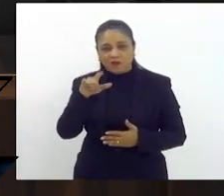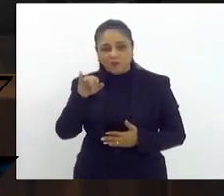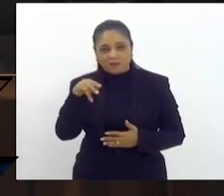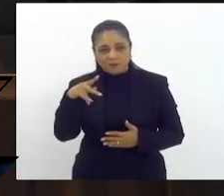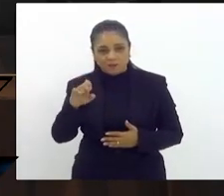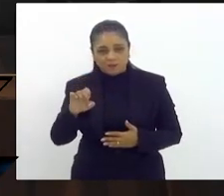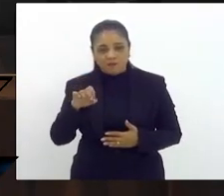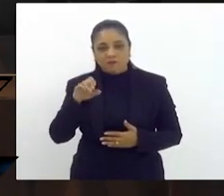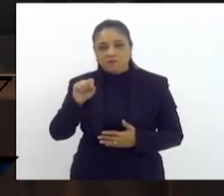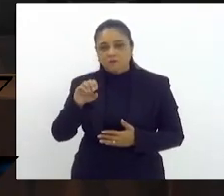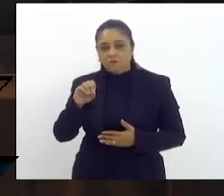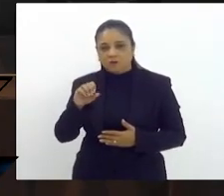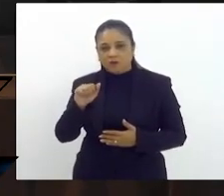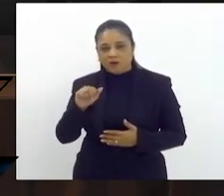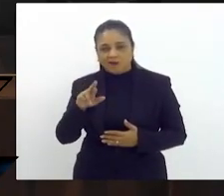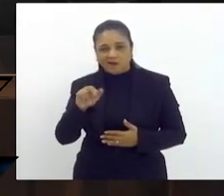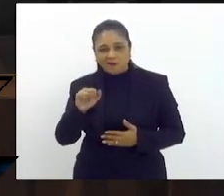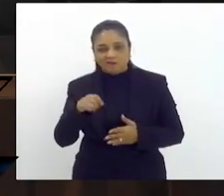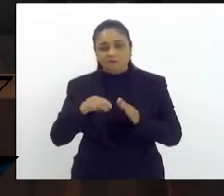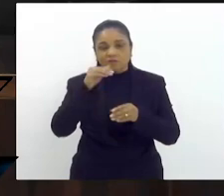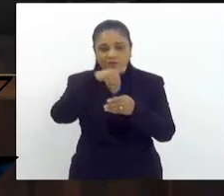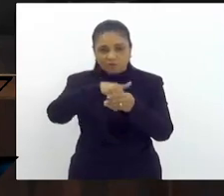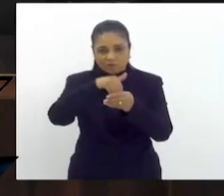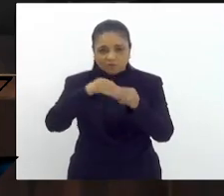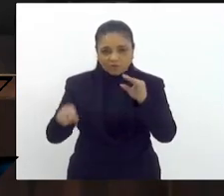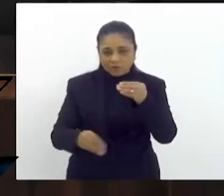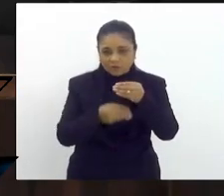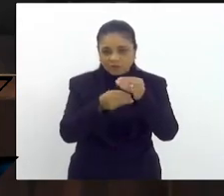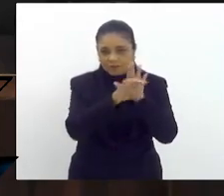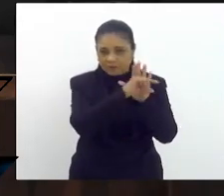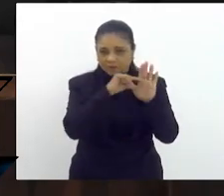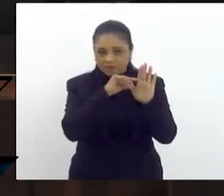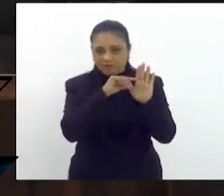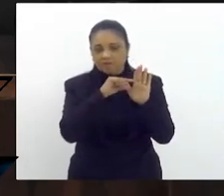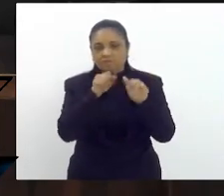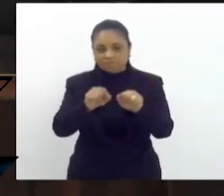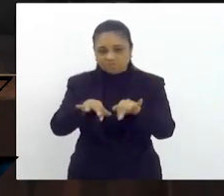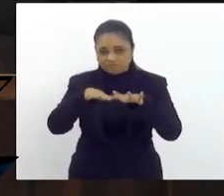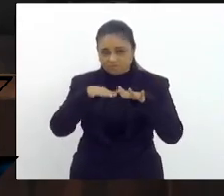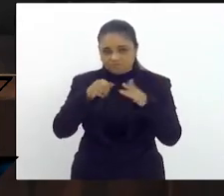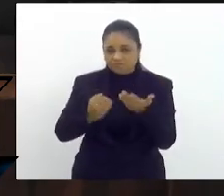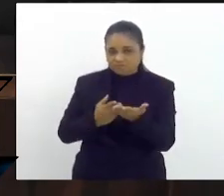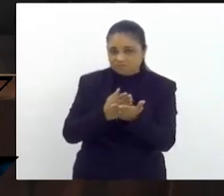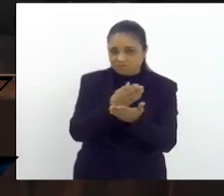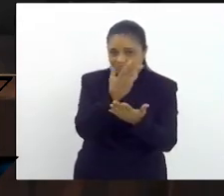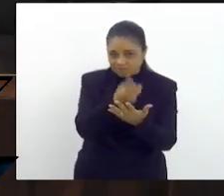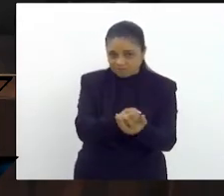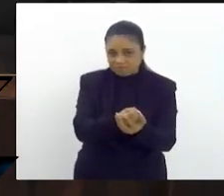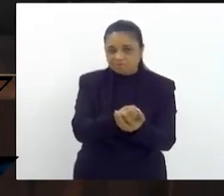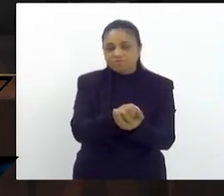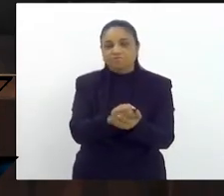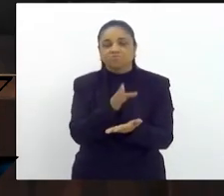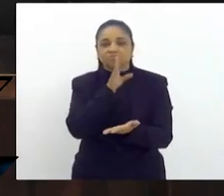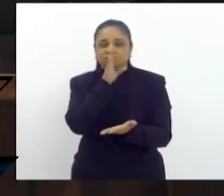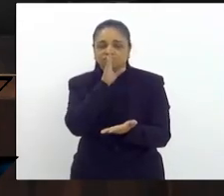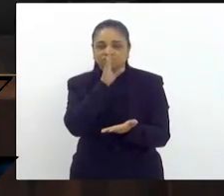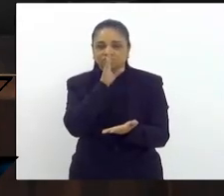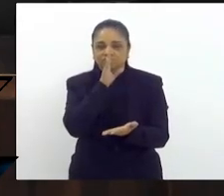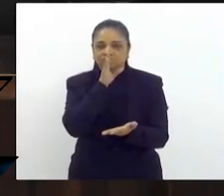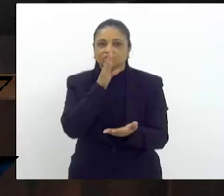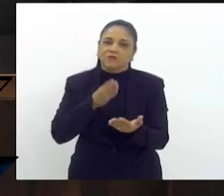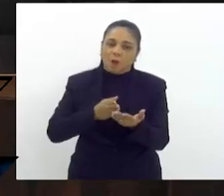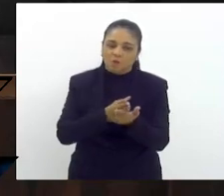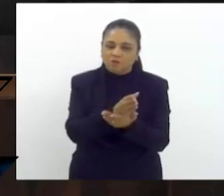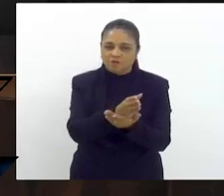Felipe Soares em votação a emenda do plenário comparecer favorável Como estão